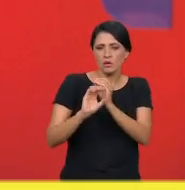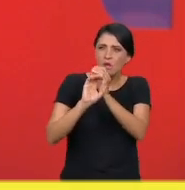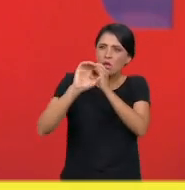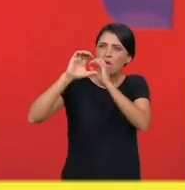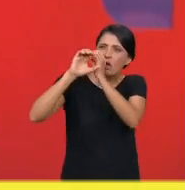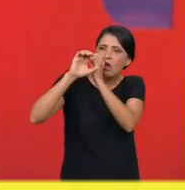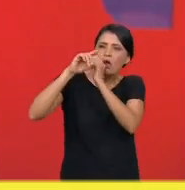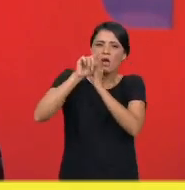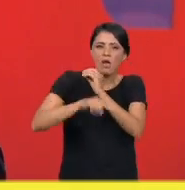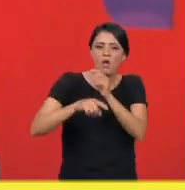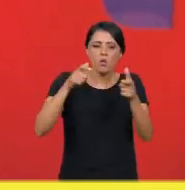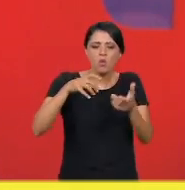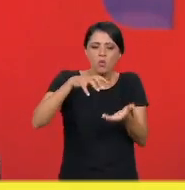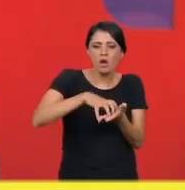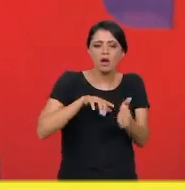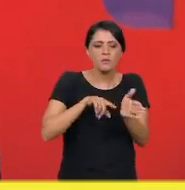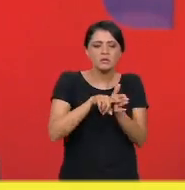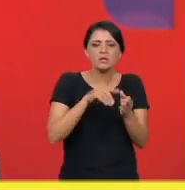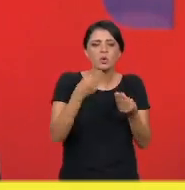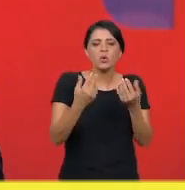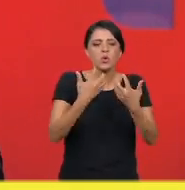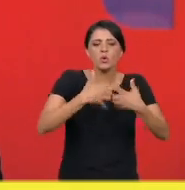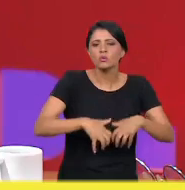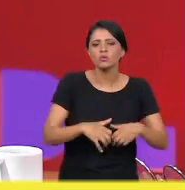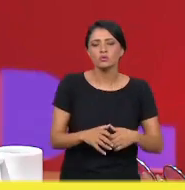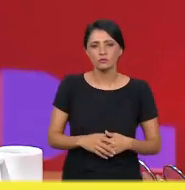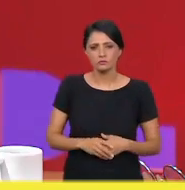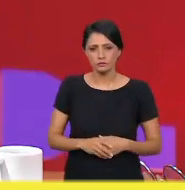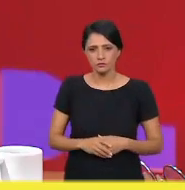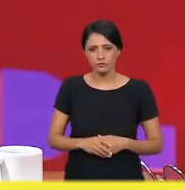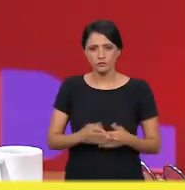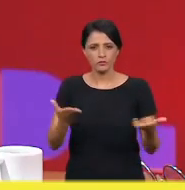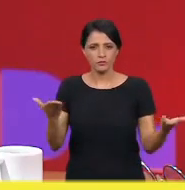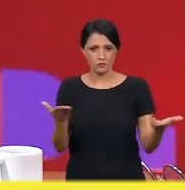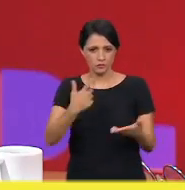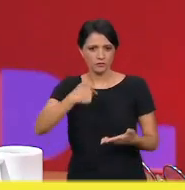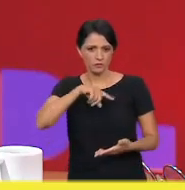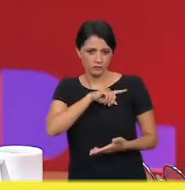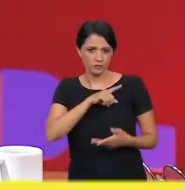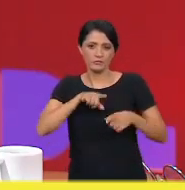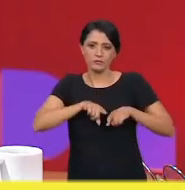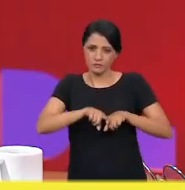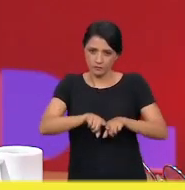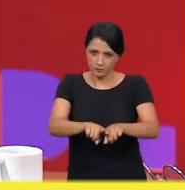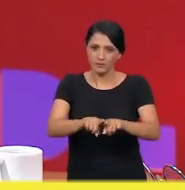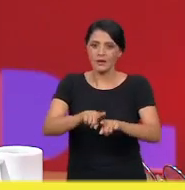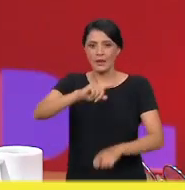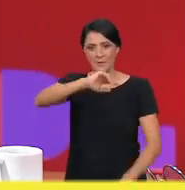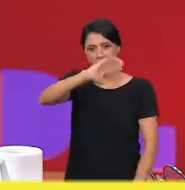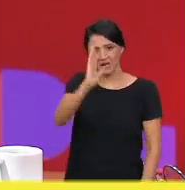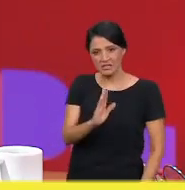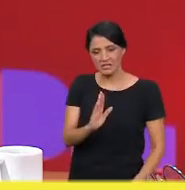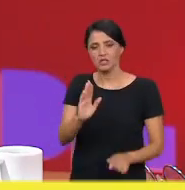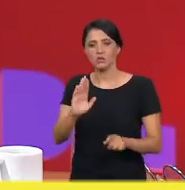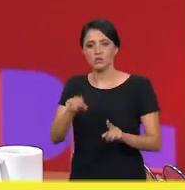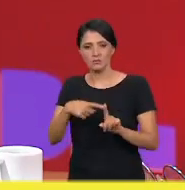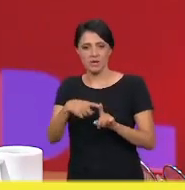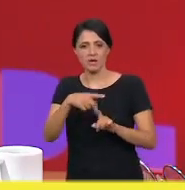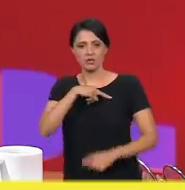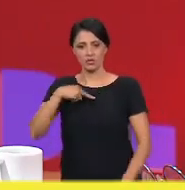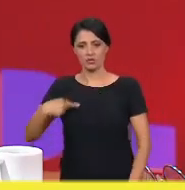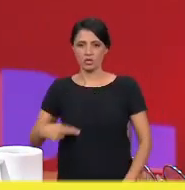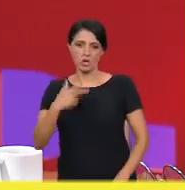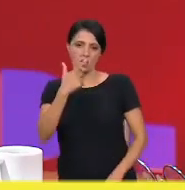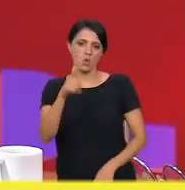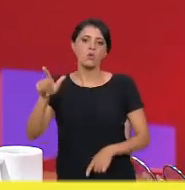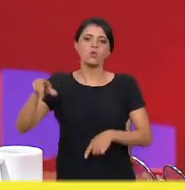de pesquisa? Como é que funciona isso? Hoje nós estamos em parceria do Brasil com a China, tem